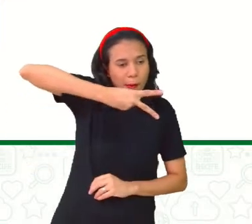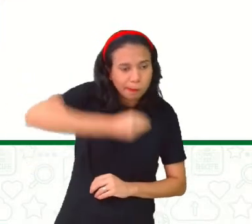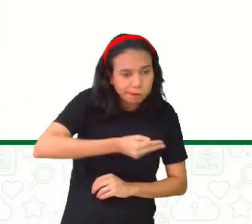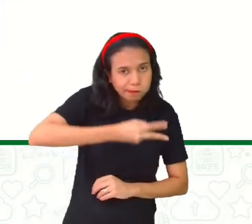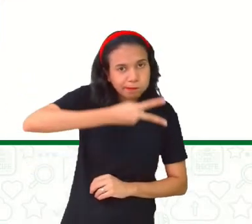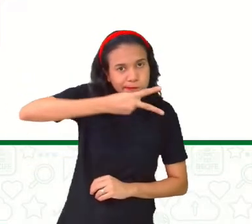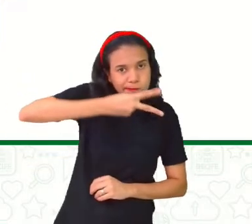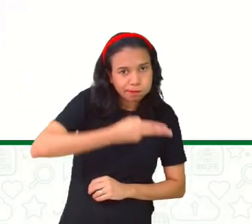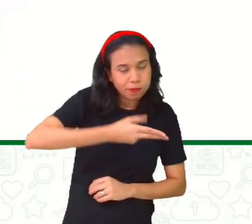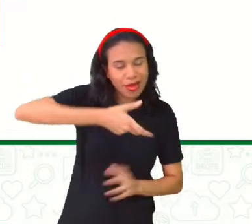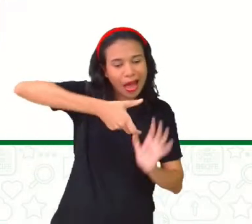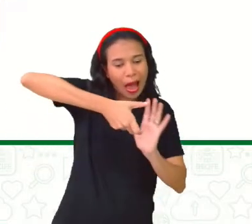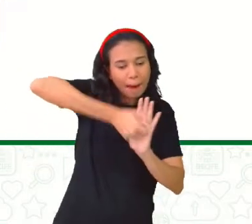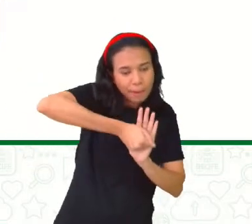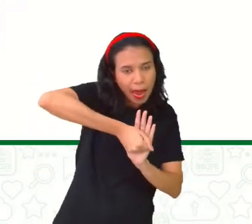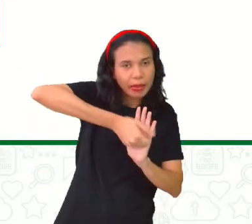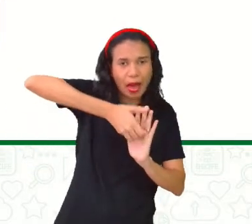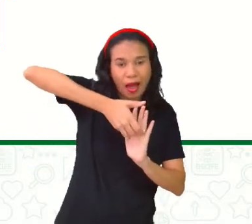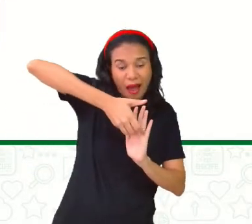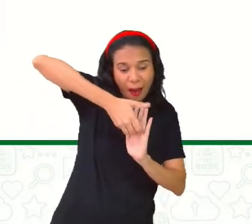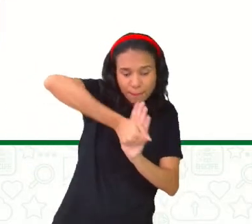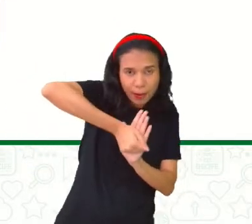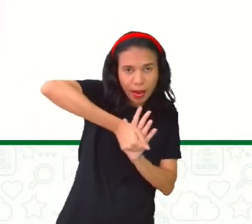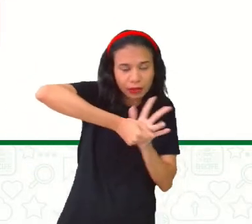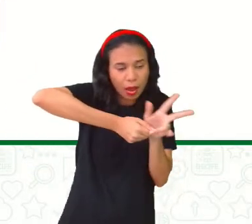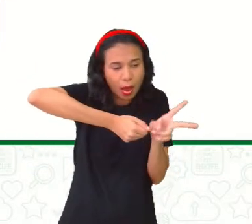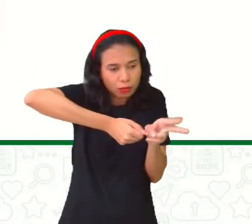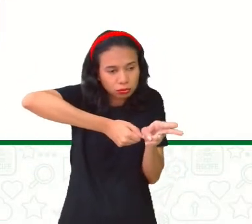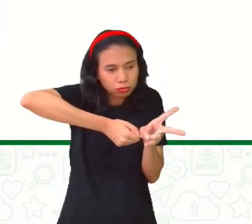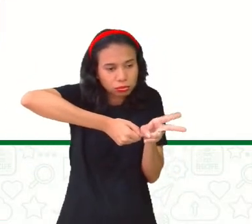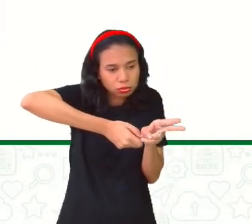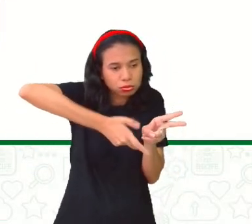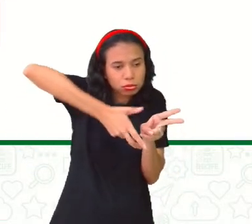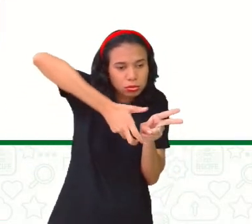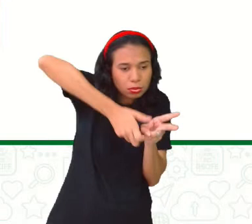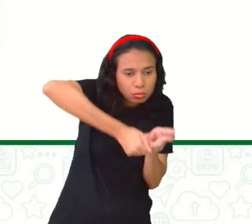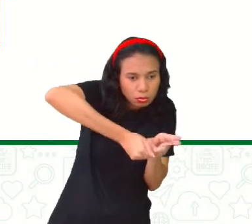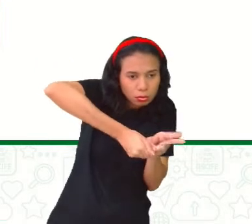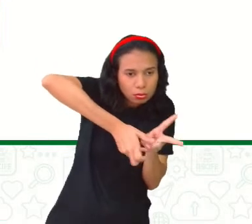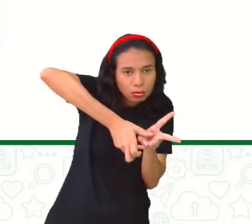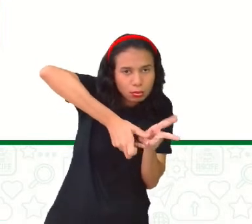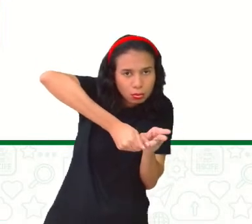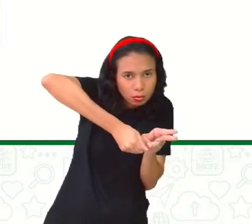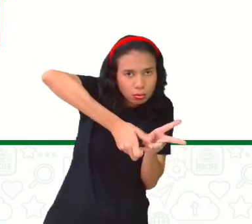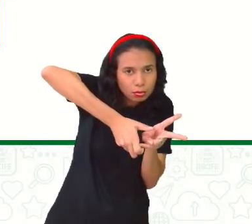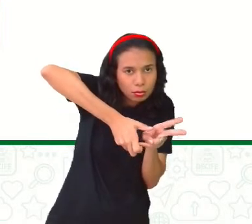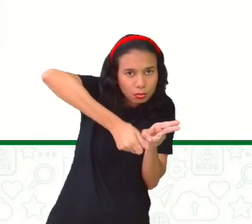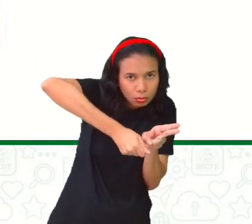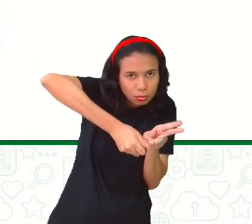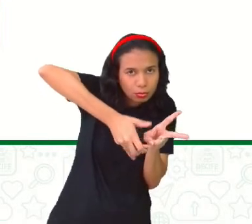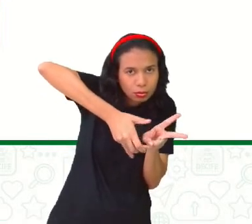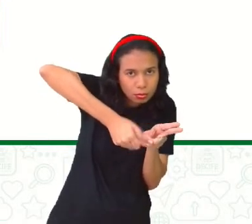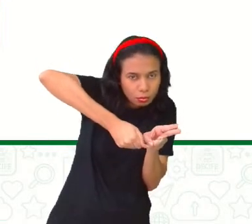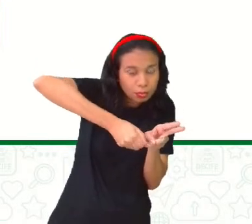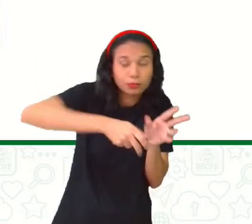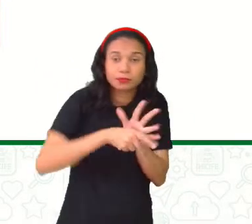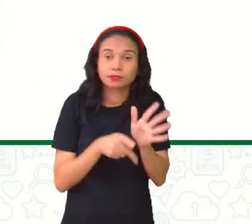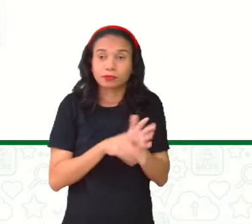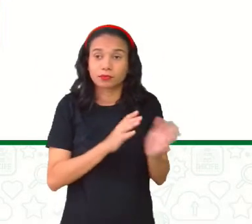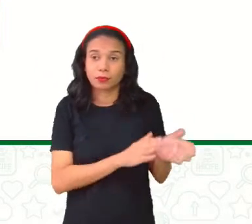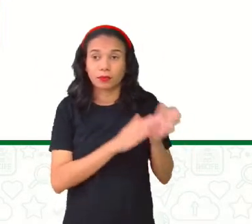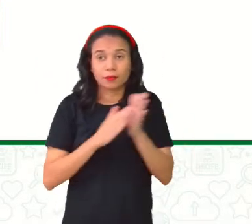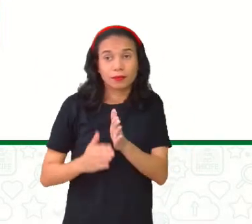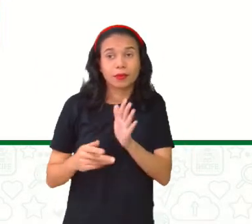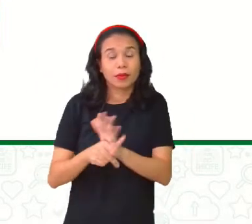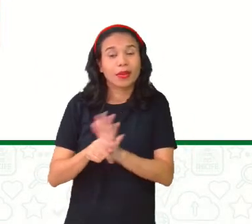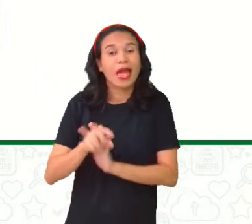gente faz o quê? Aplica uma força para que o movimento de cortar aconteça, não é? E a